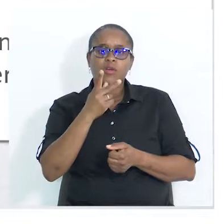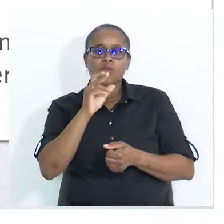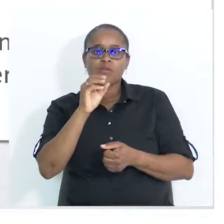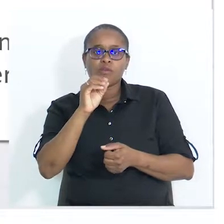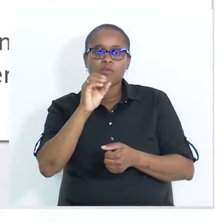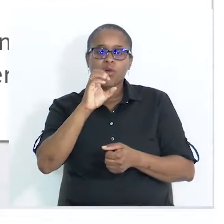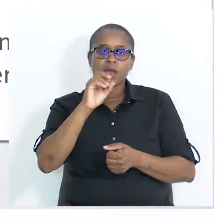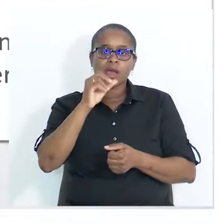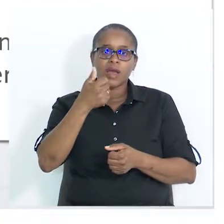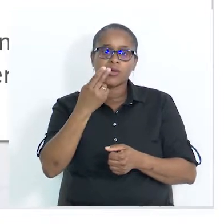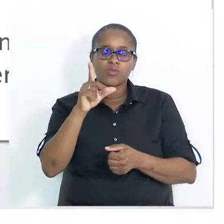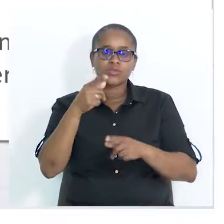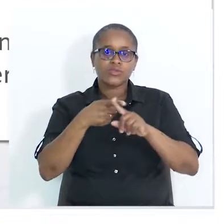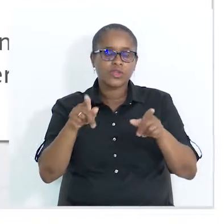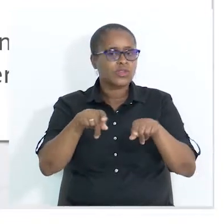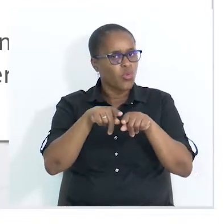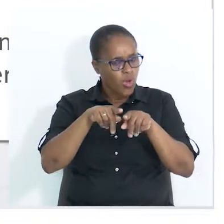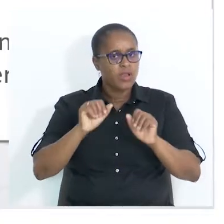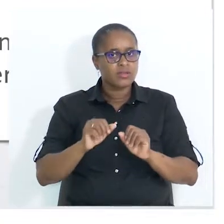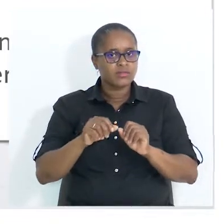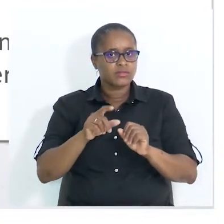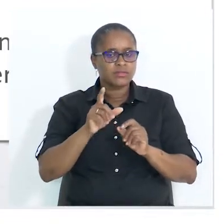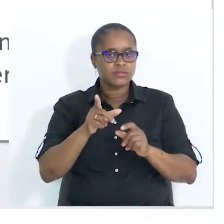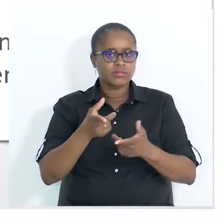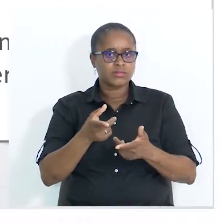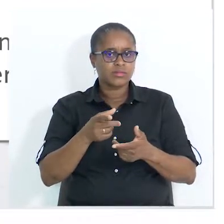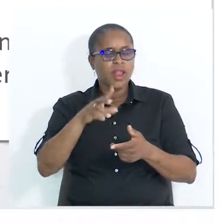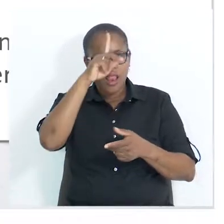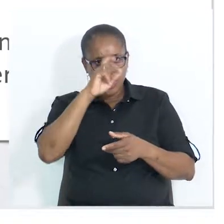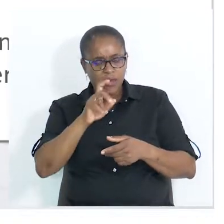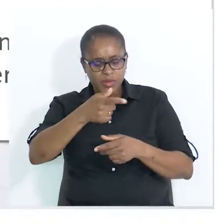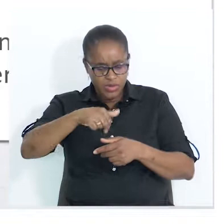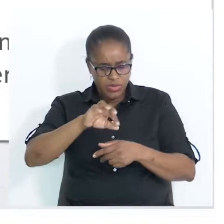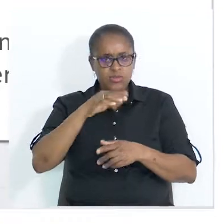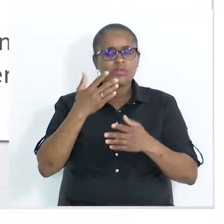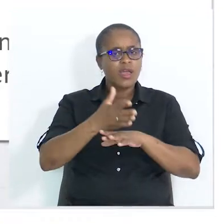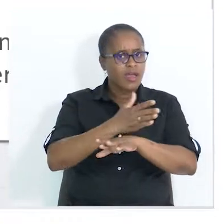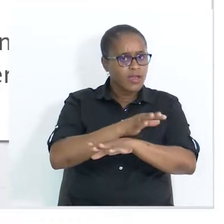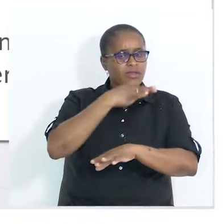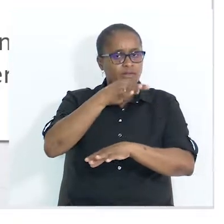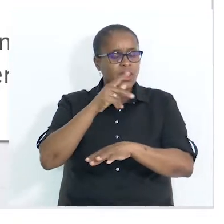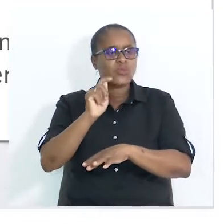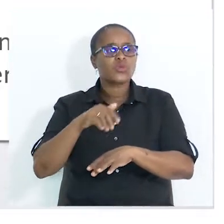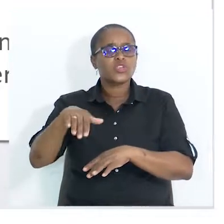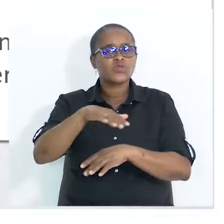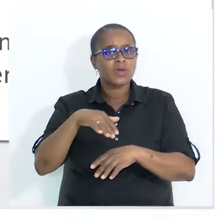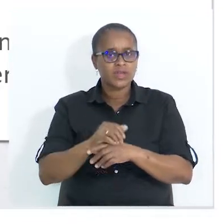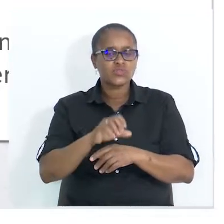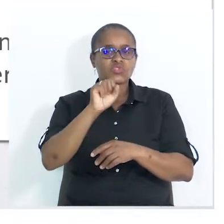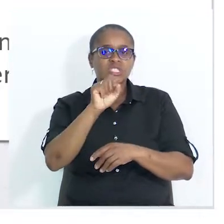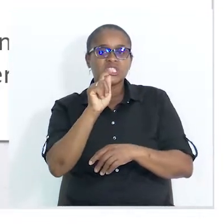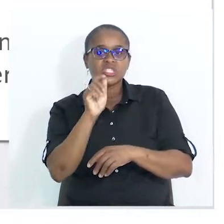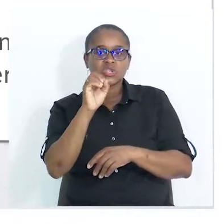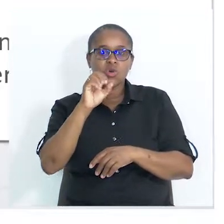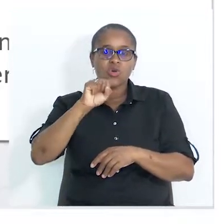Vocábulos diferentes com o mesmo significado. Lembra-te que a gente tinha falado do espaço